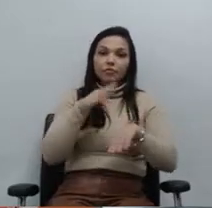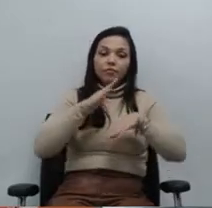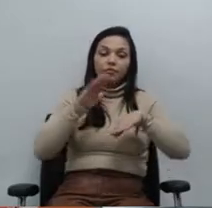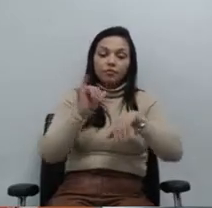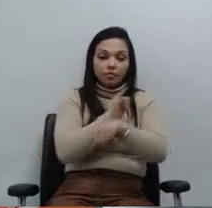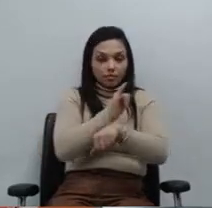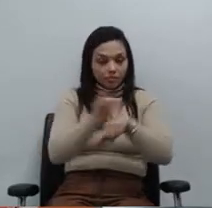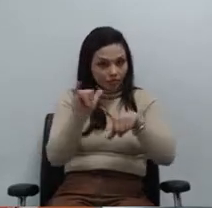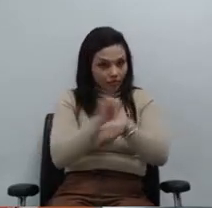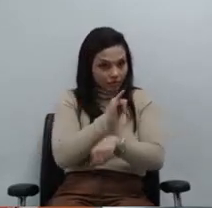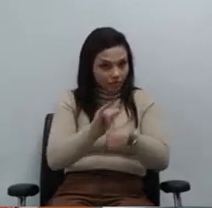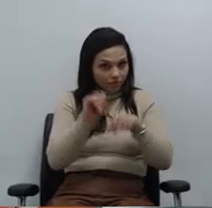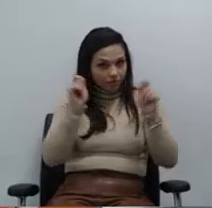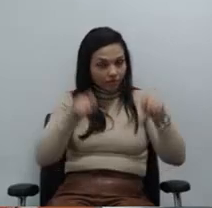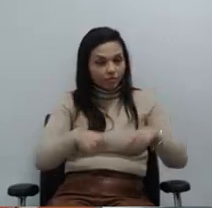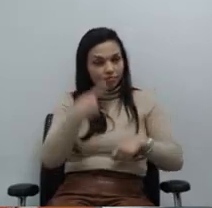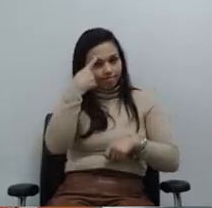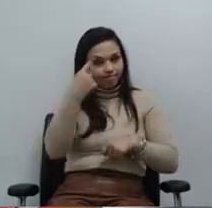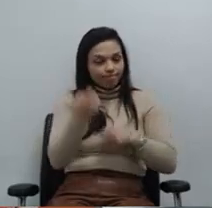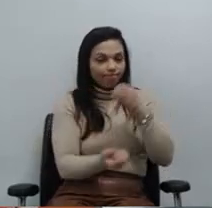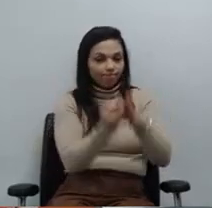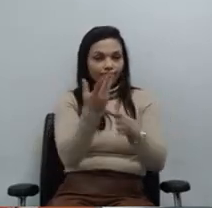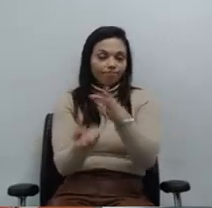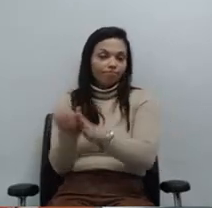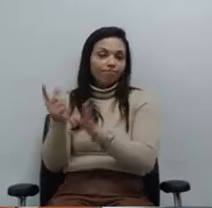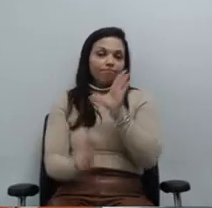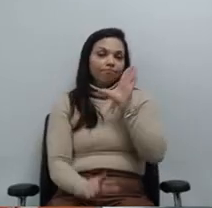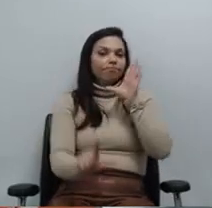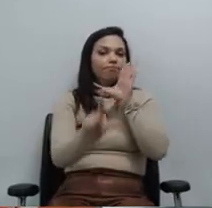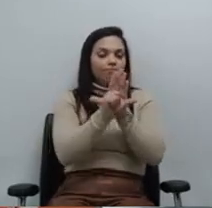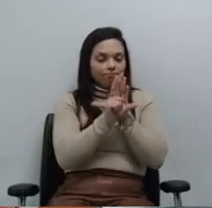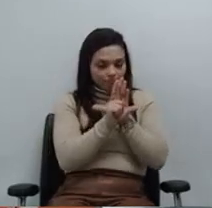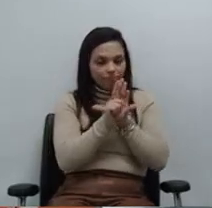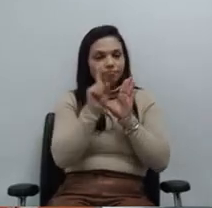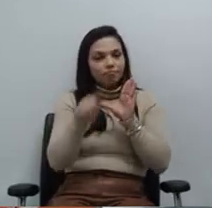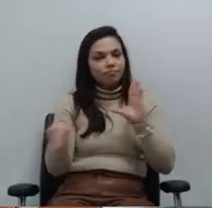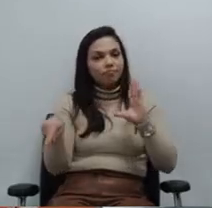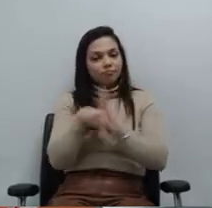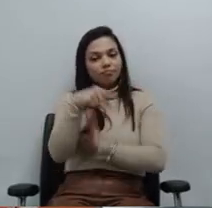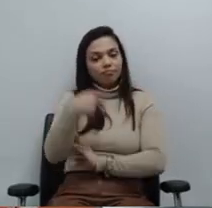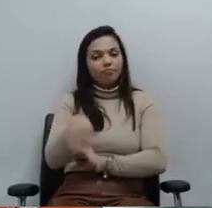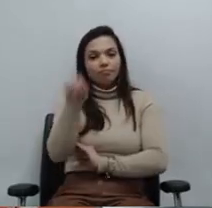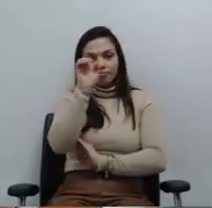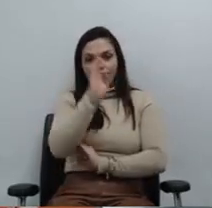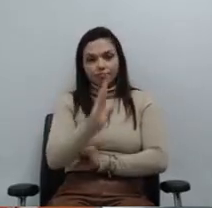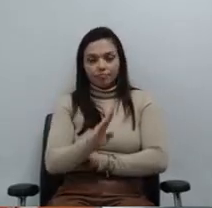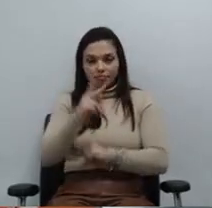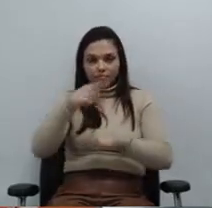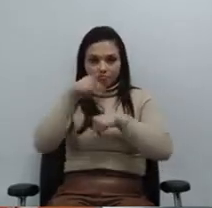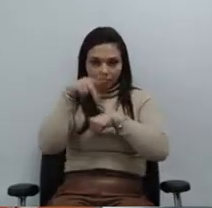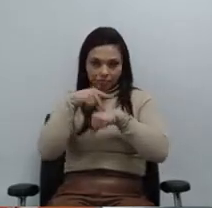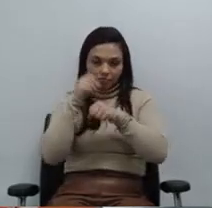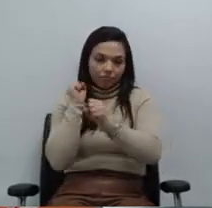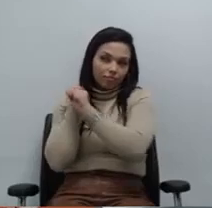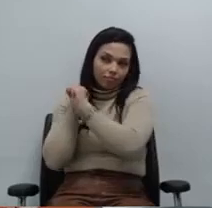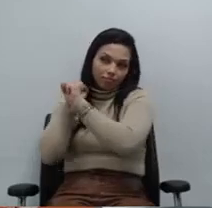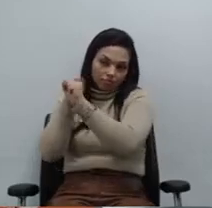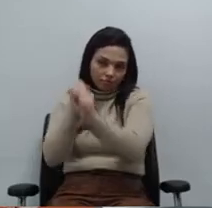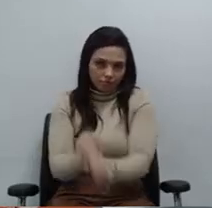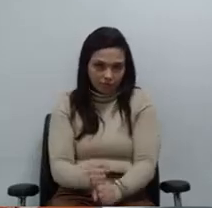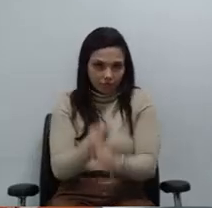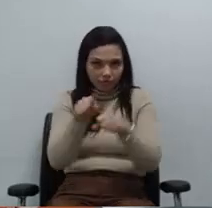criminais, e, ademais, a referida operação afetou de forma significativa a lógica punitiva no país nos últimos anos. Em muitos casos, operou-se um efeito